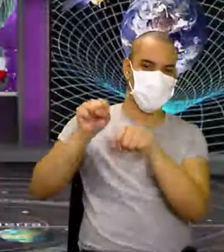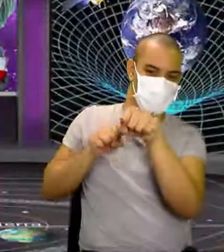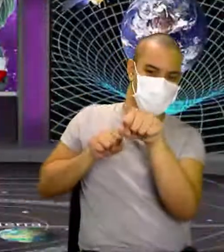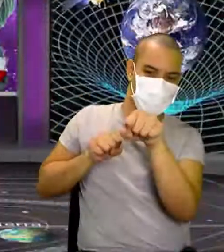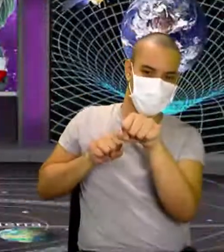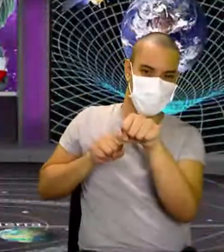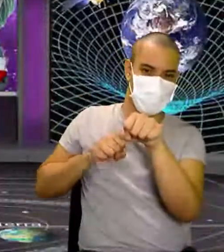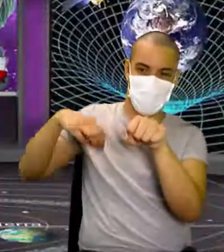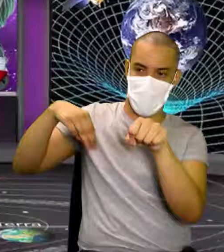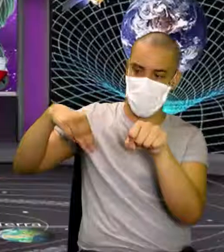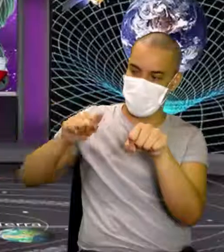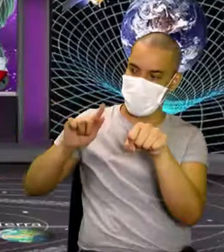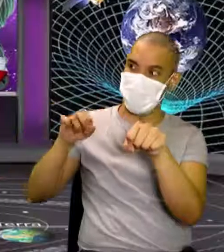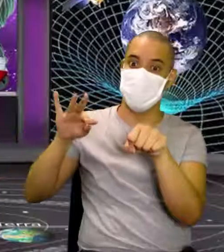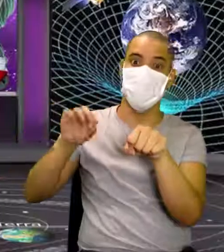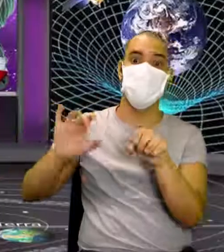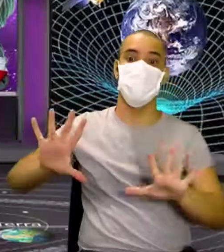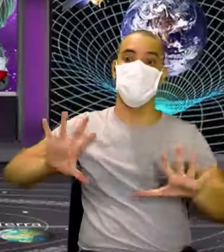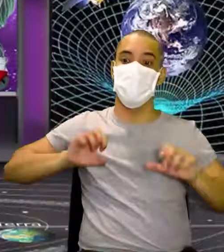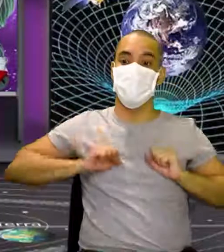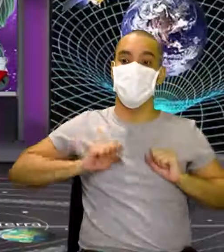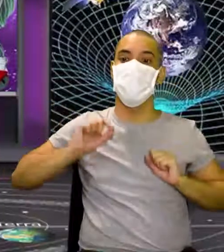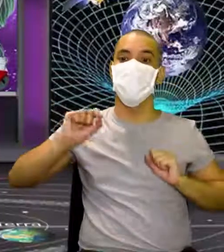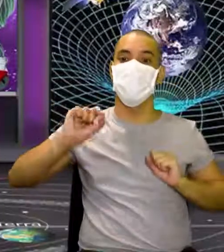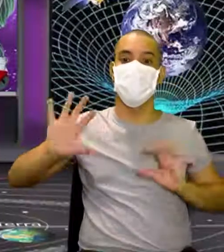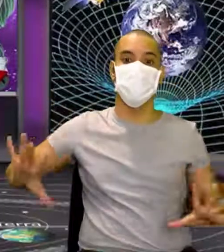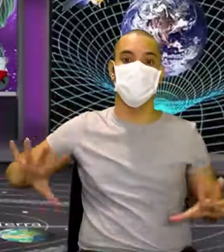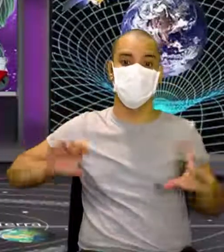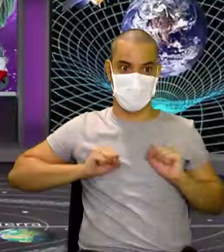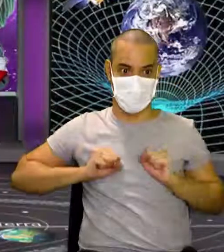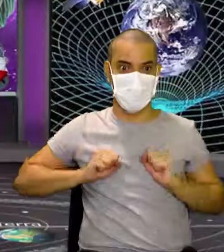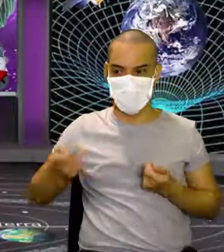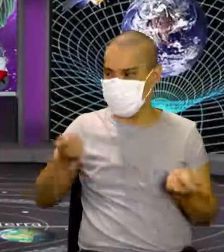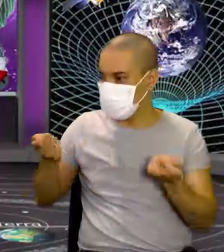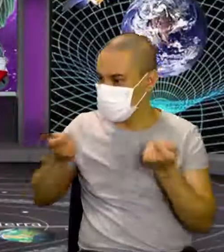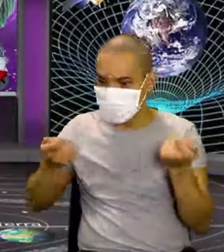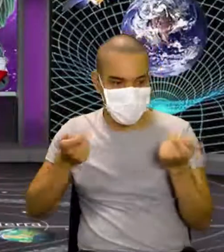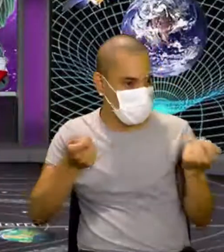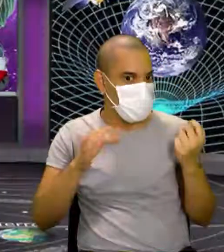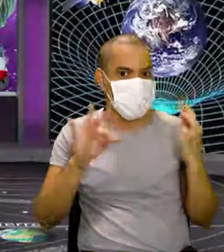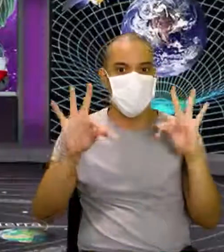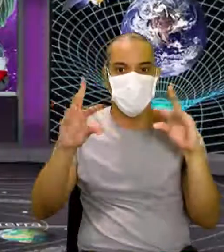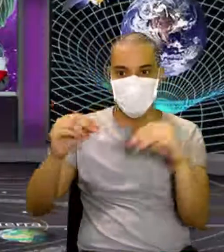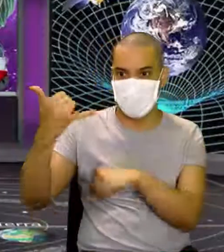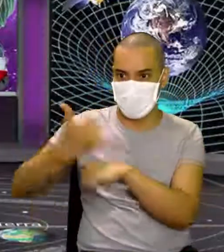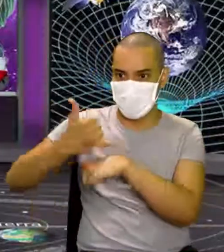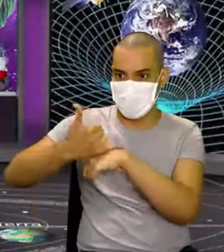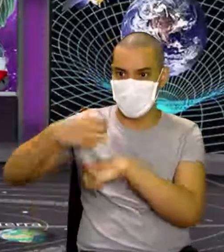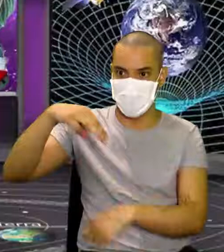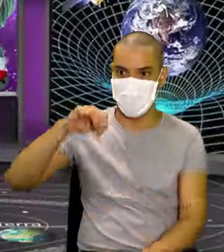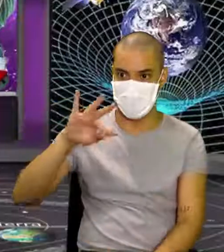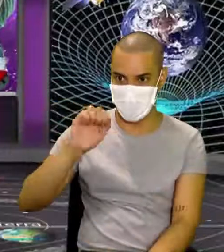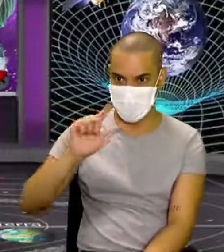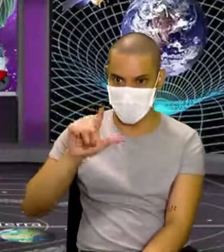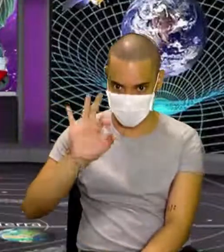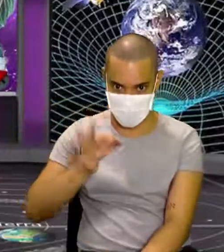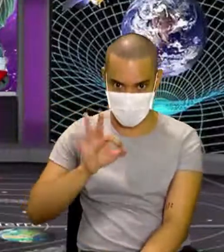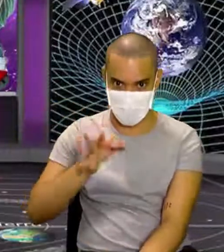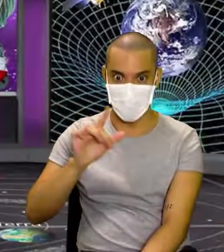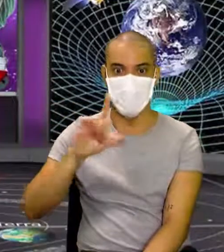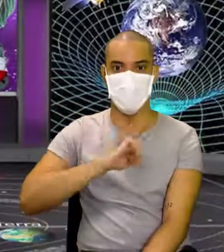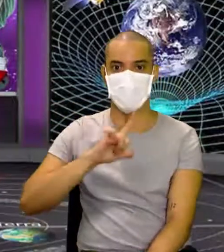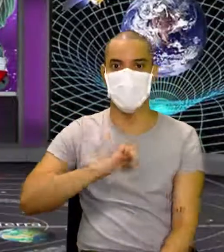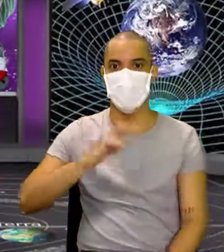o Magneto, né? O que ele atrai mesmo? Ele consegue controlar tudo que é de metal, né, pessoal? Então, a gente tem o